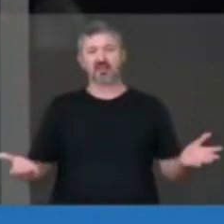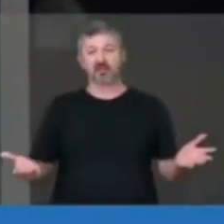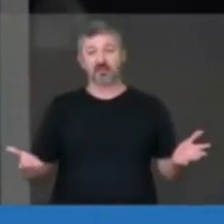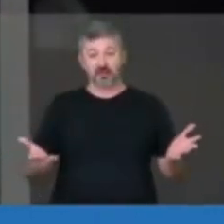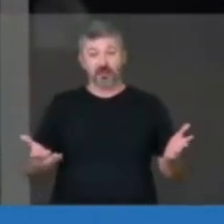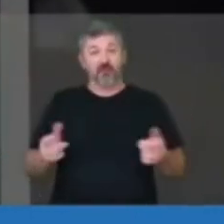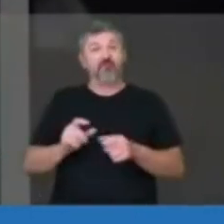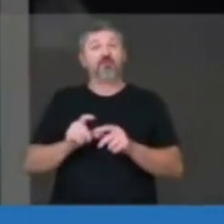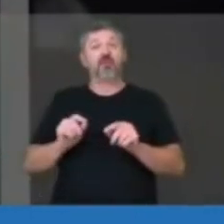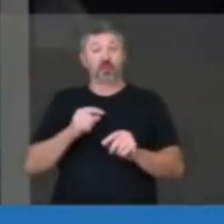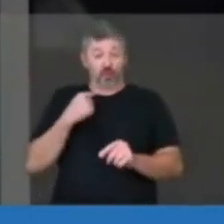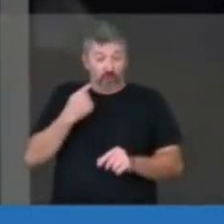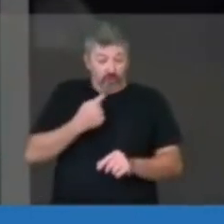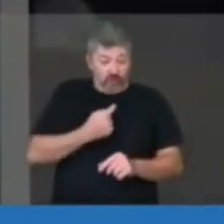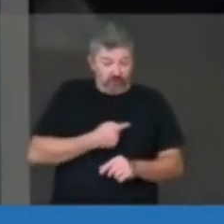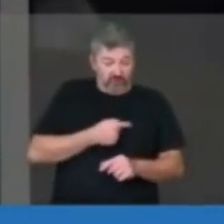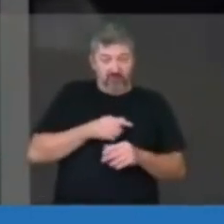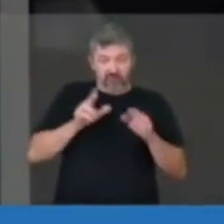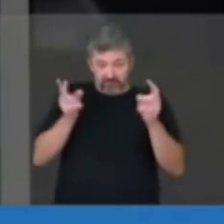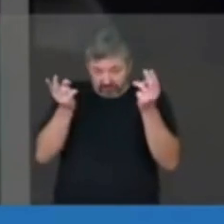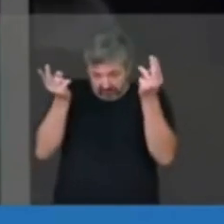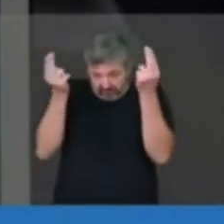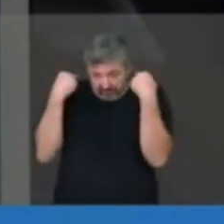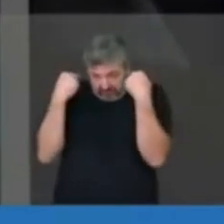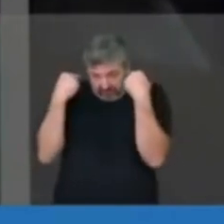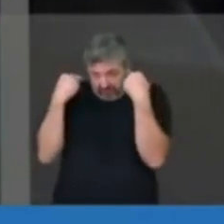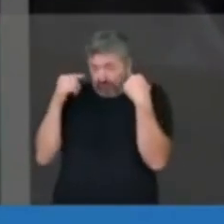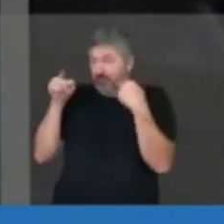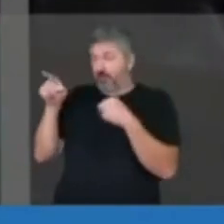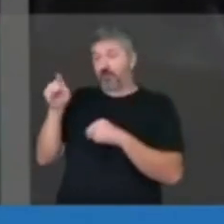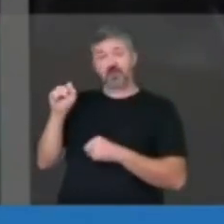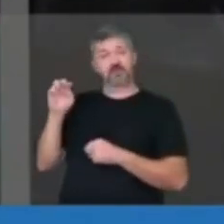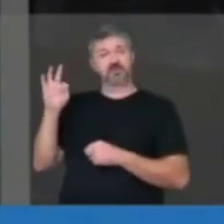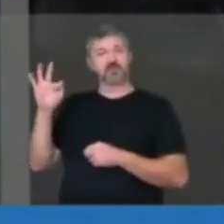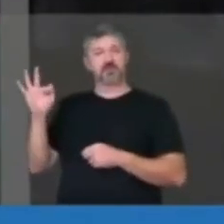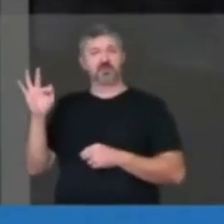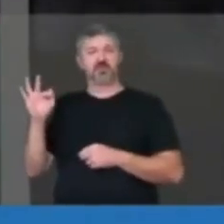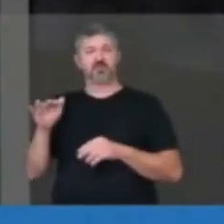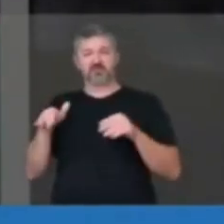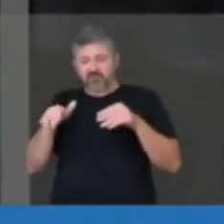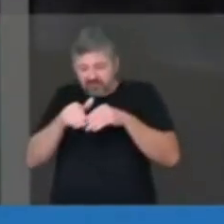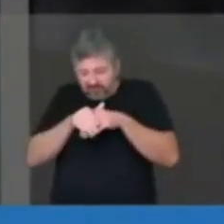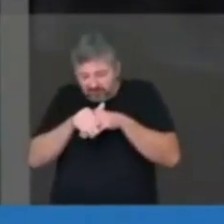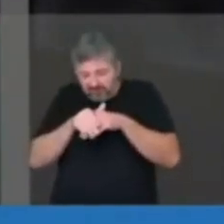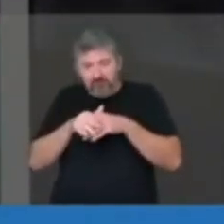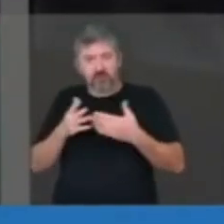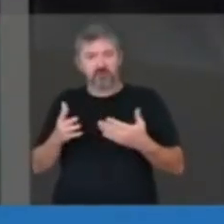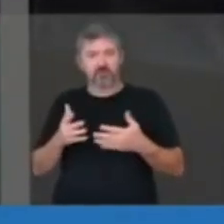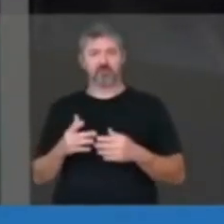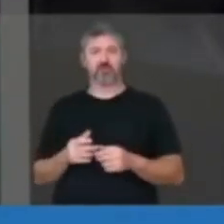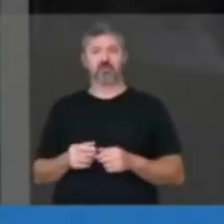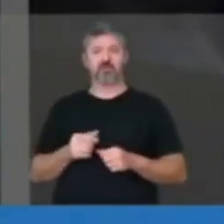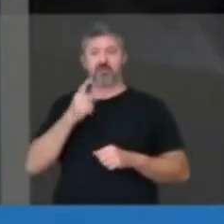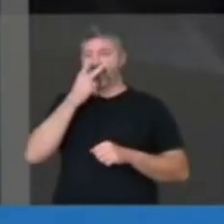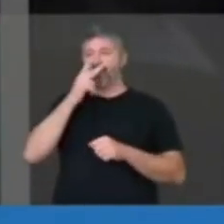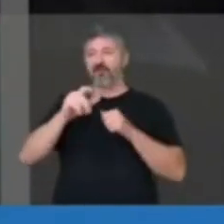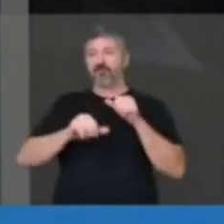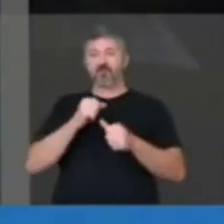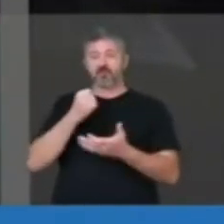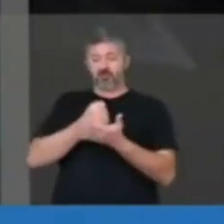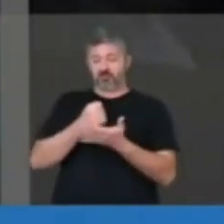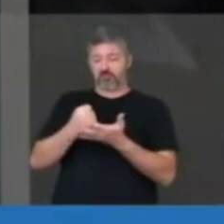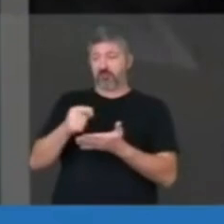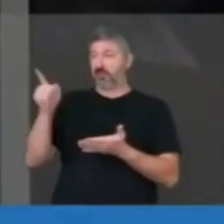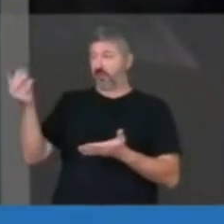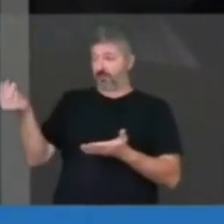nós nos ajoelhemos ao STF e sejamos meros despachantes, carimbadores